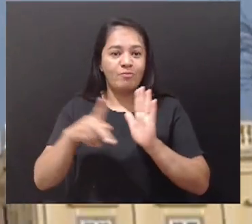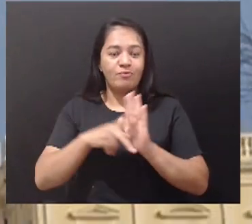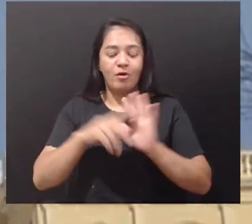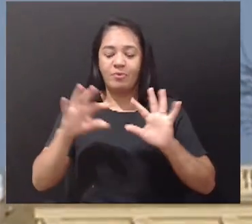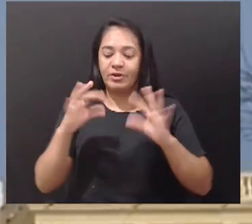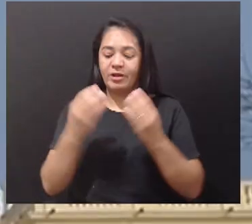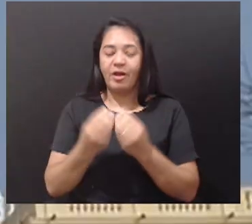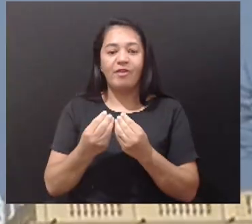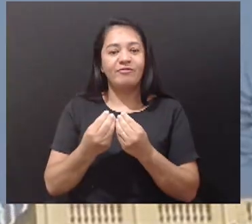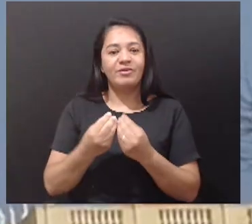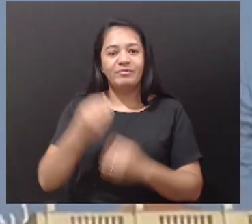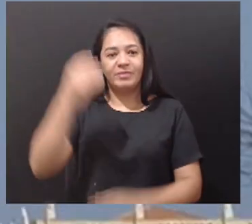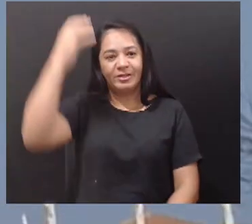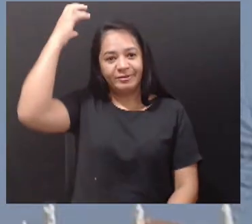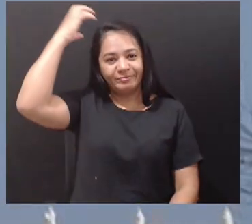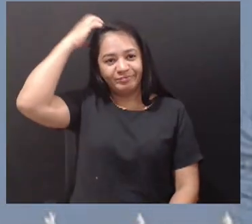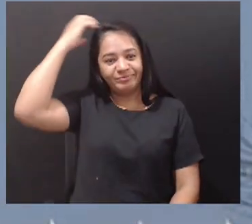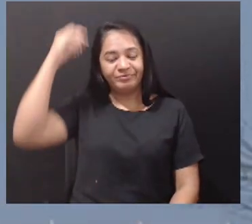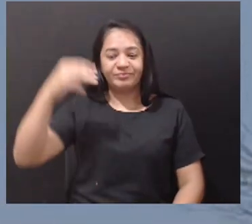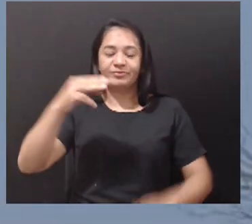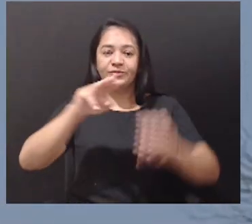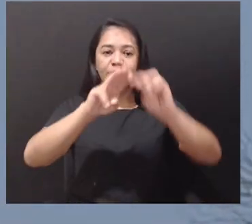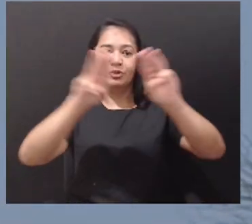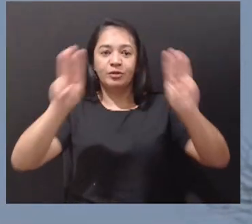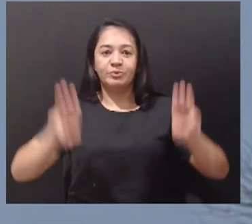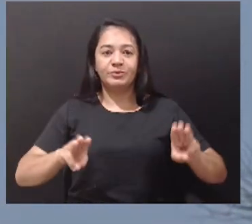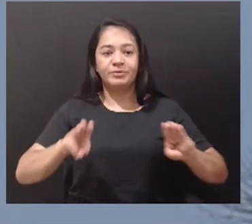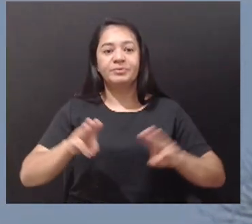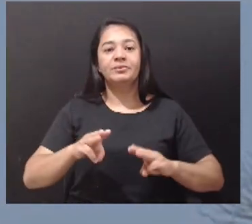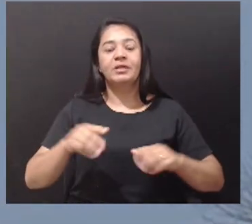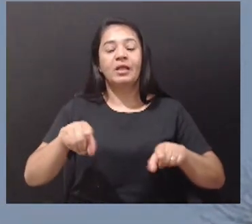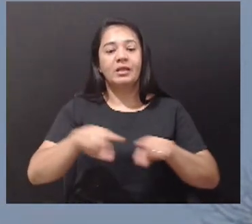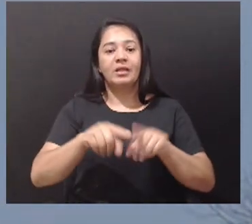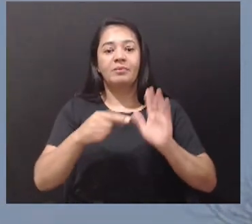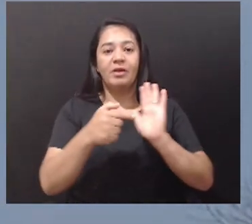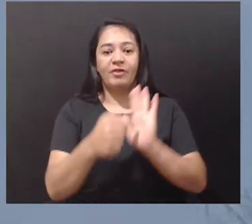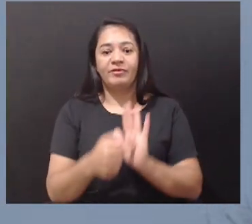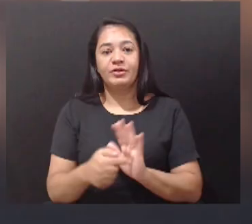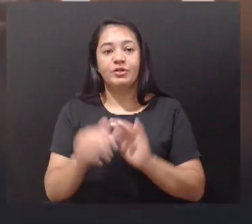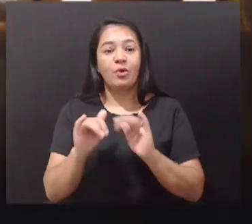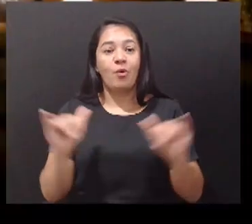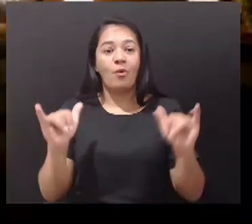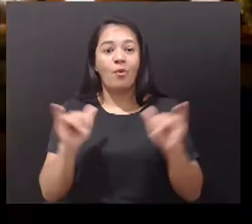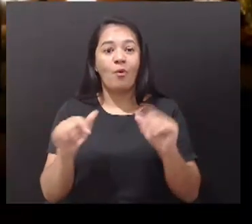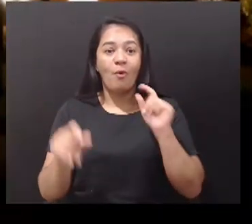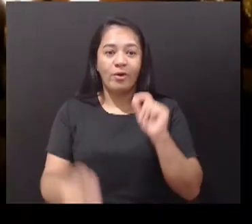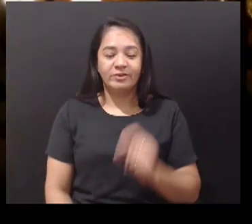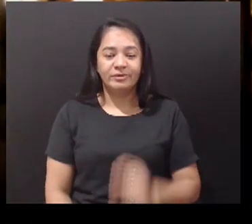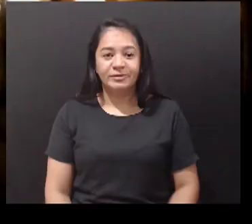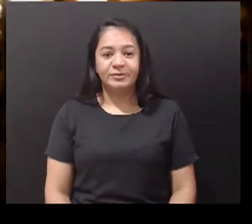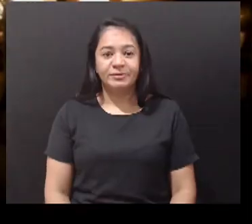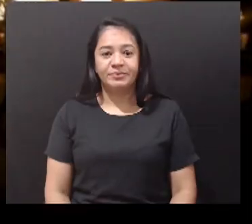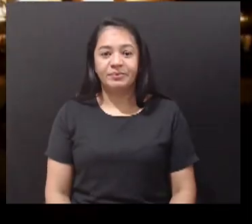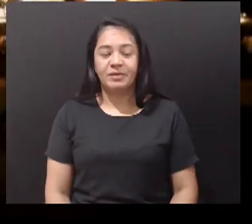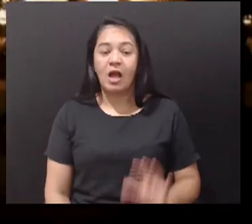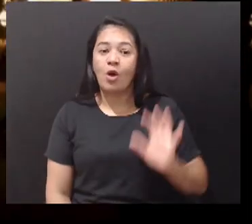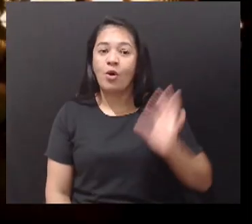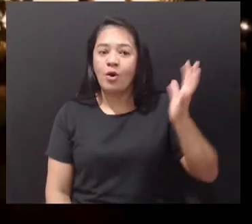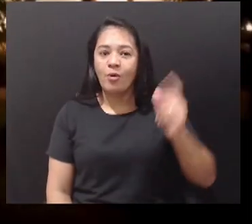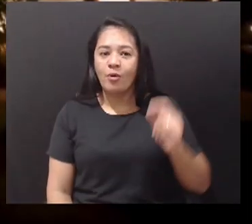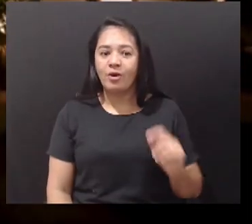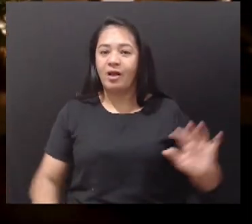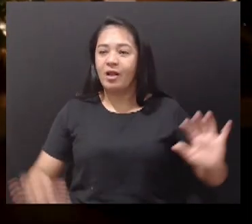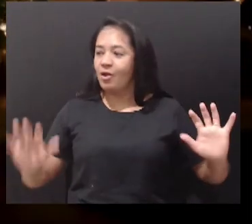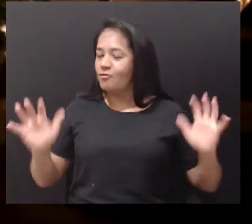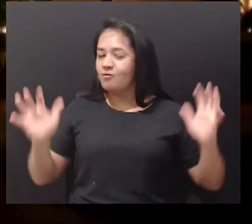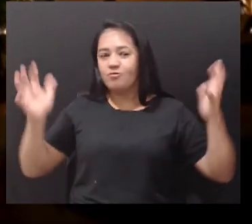Cidade. Também trago aqui a notícia de que haverá uma grande celebração no